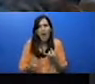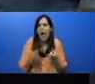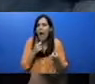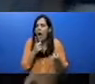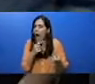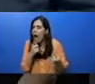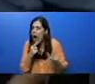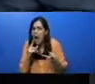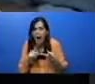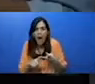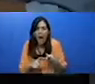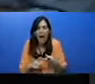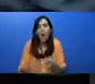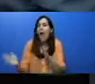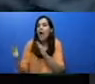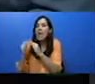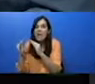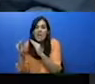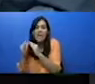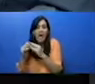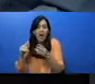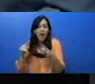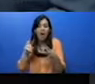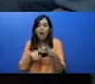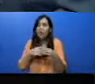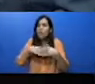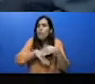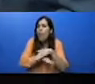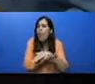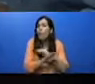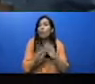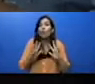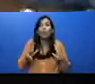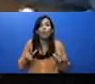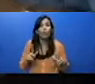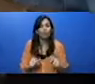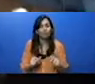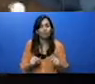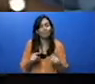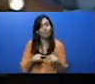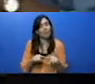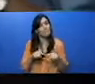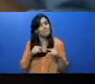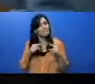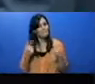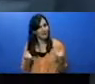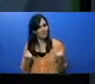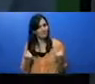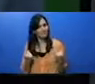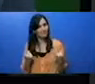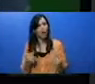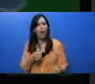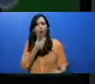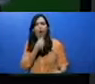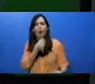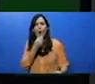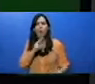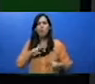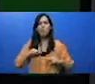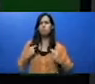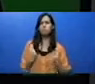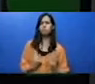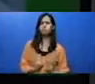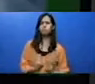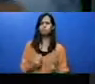até o abrigo. Nós já trabalhamos também sobre o abrigo dos animais, tá? Mas quando o ser humano